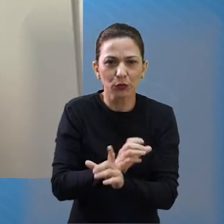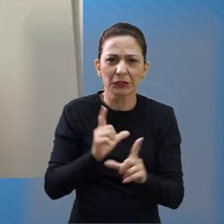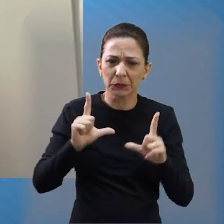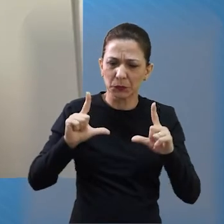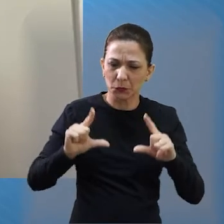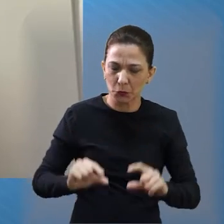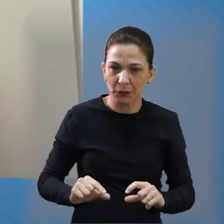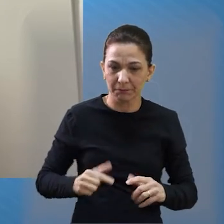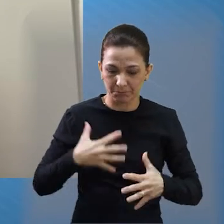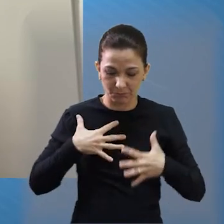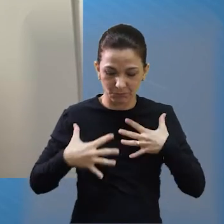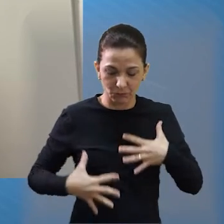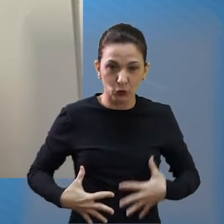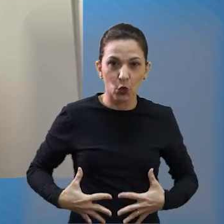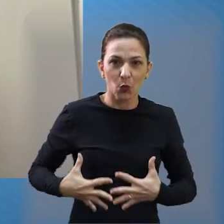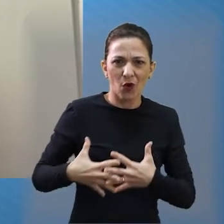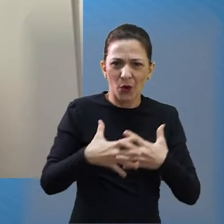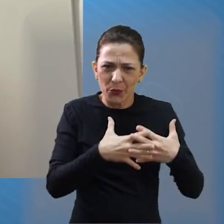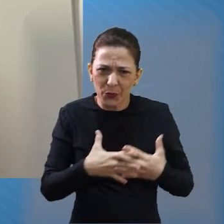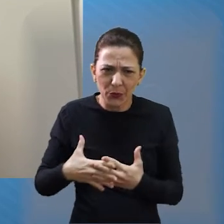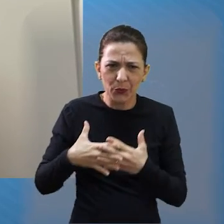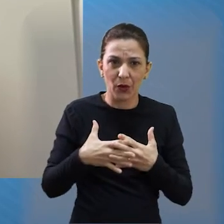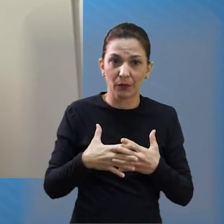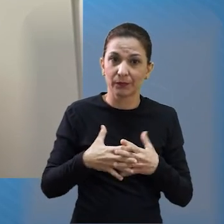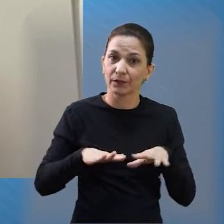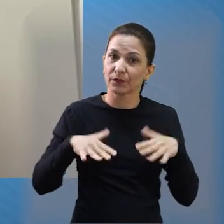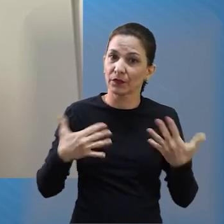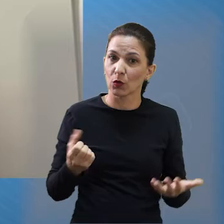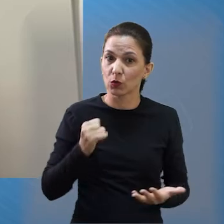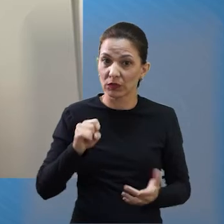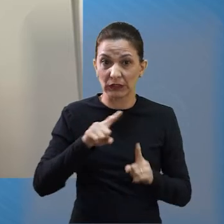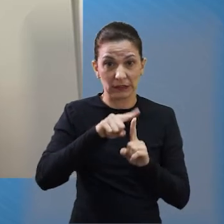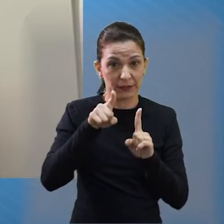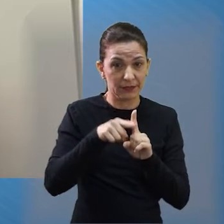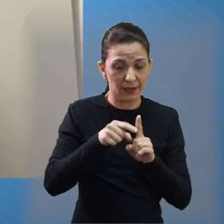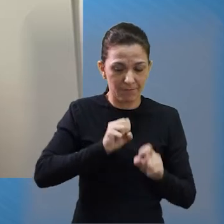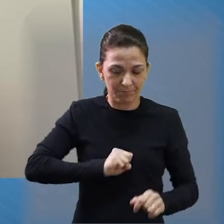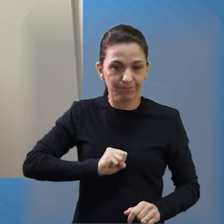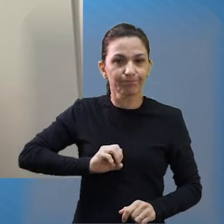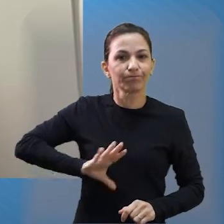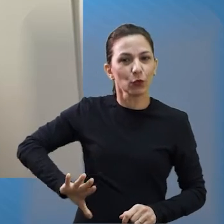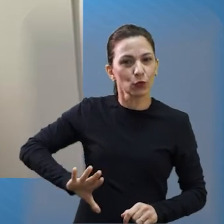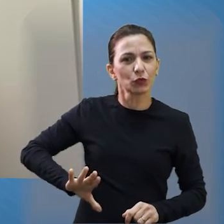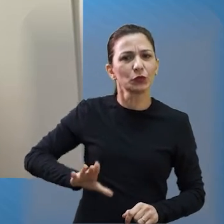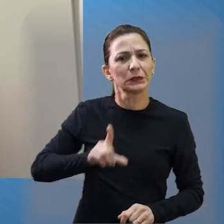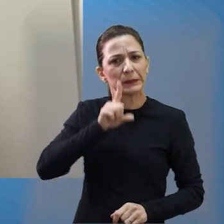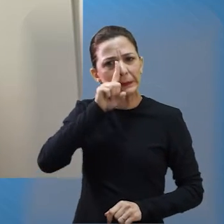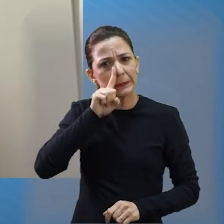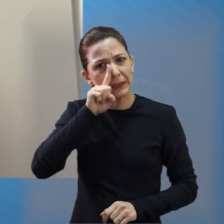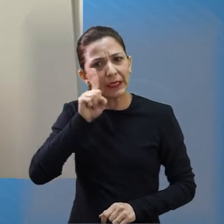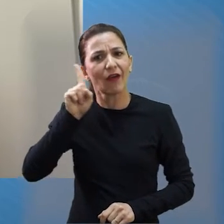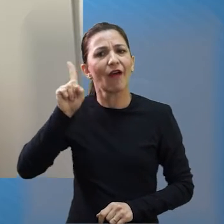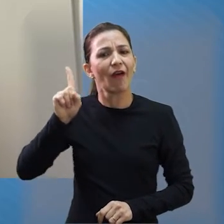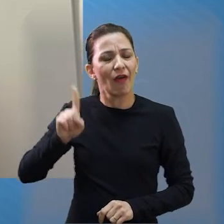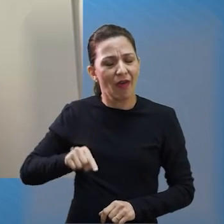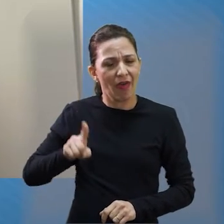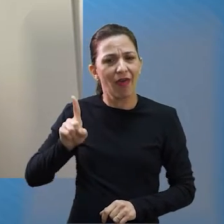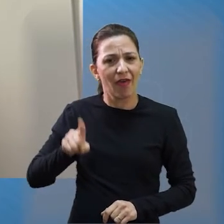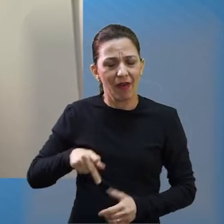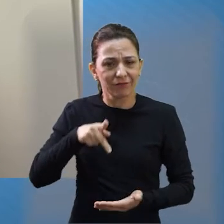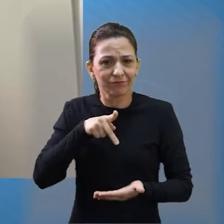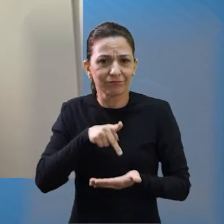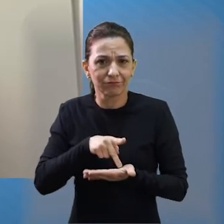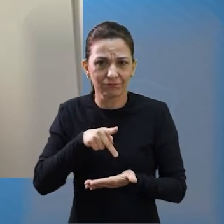cirurgia bariátrica não faz com que ela perca só gordura. Ela perde massa magra, ela perde nutriente,